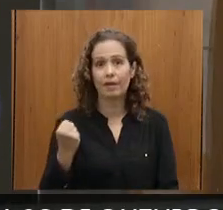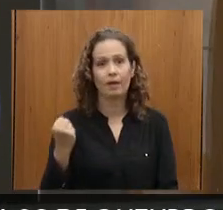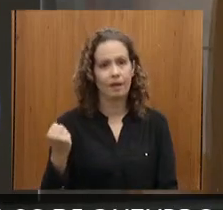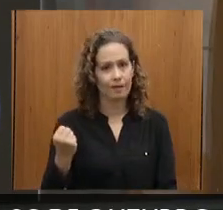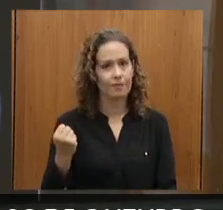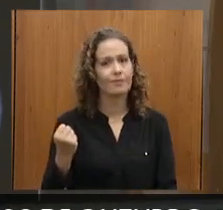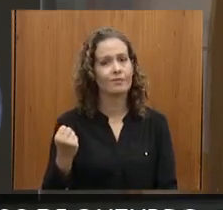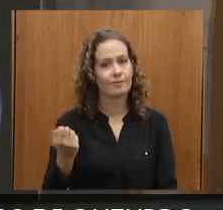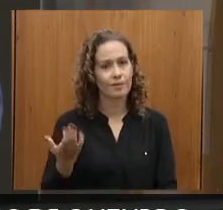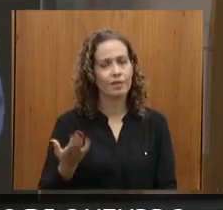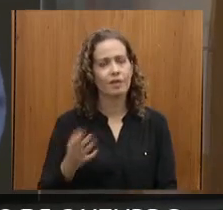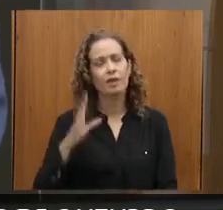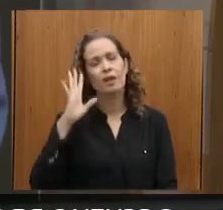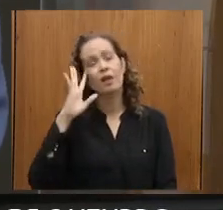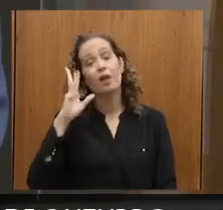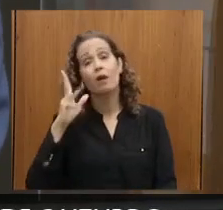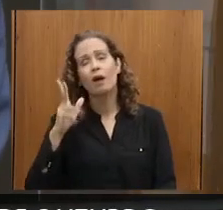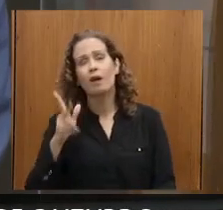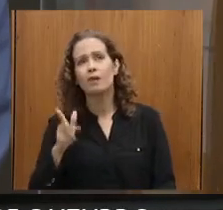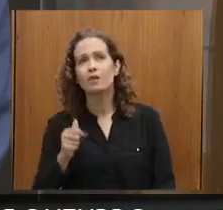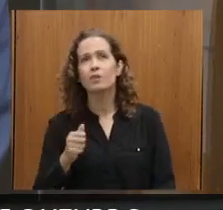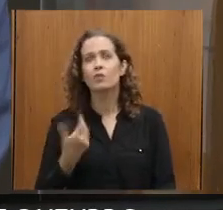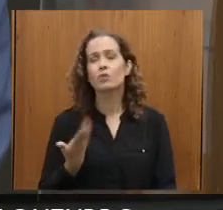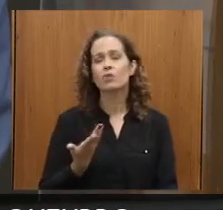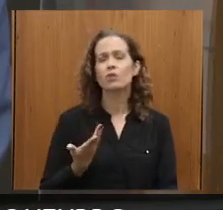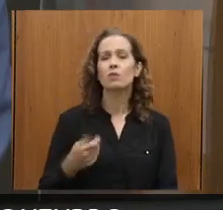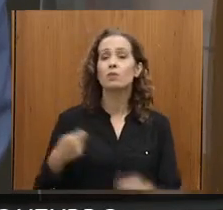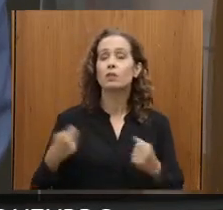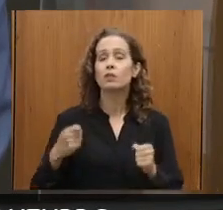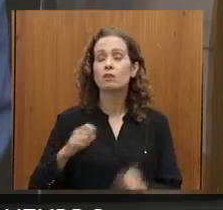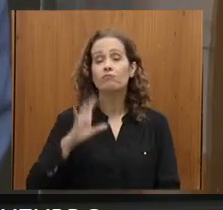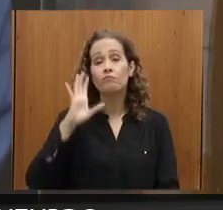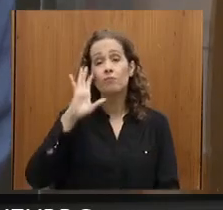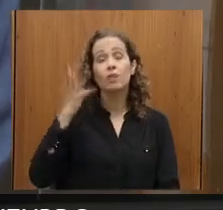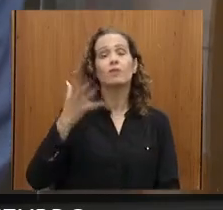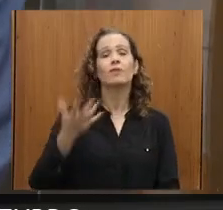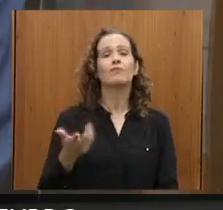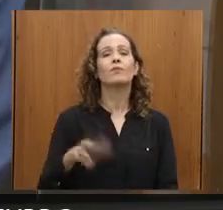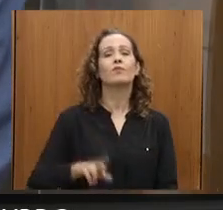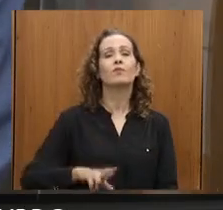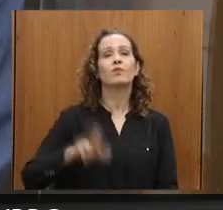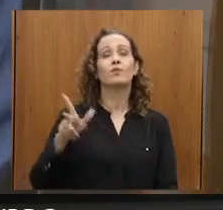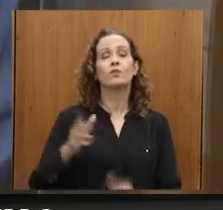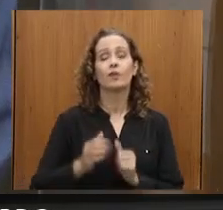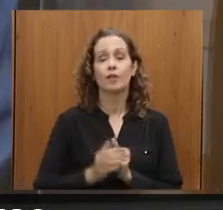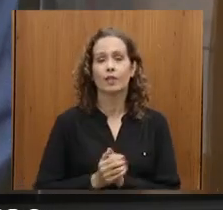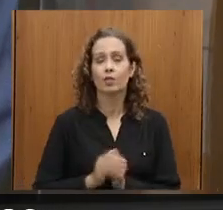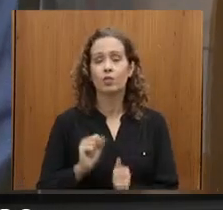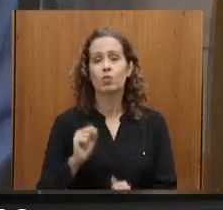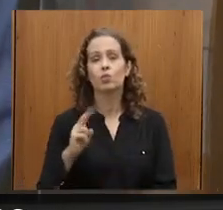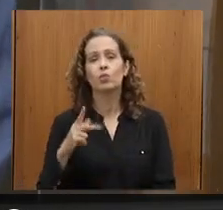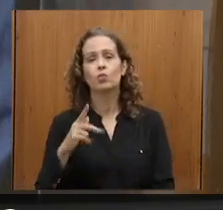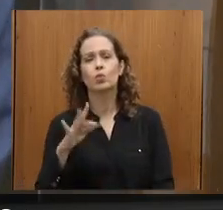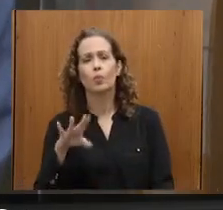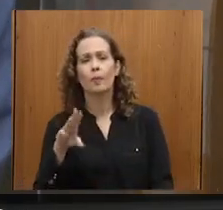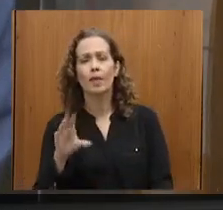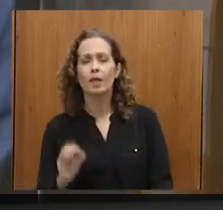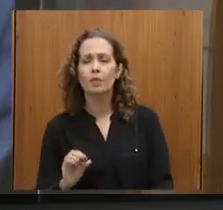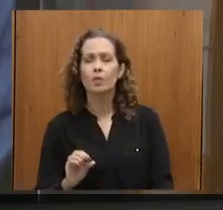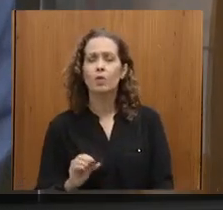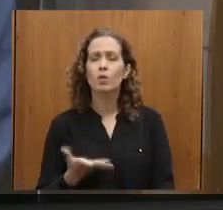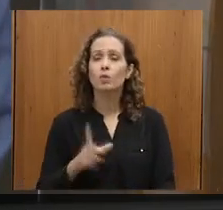sentido. Eu acho que o caminho deveria ser outro. O Supremo estabeleceu março, abril como referência.